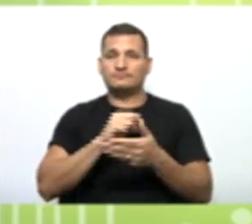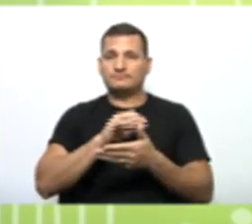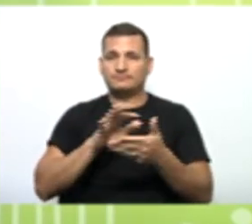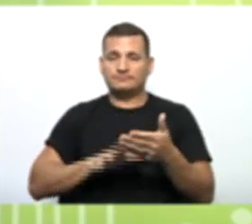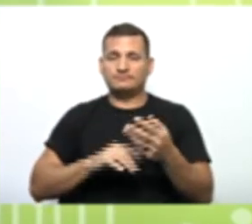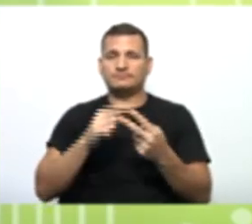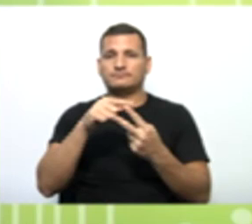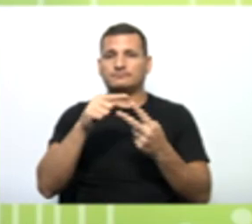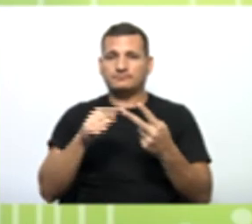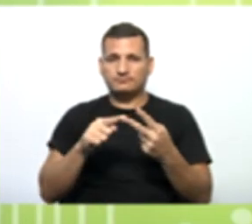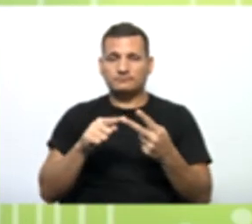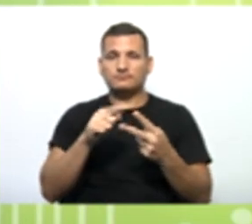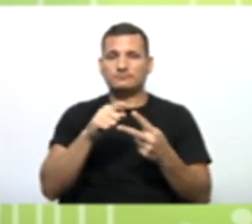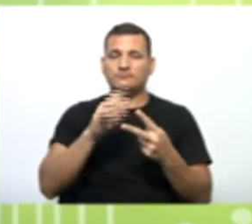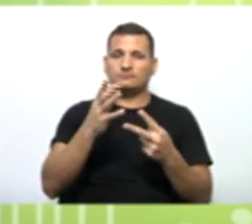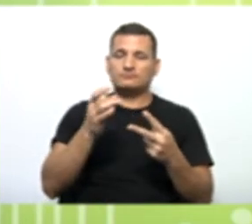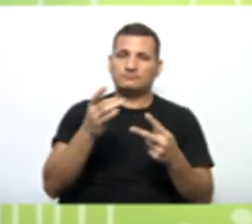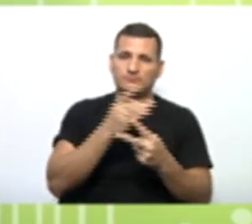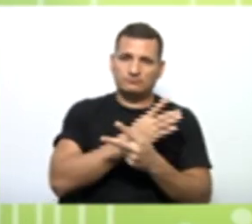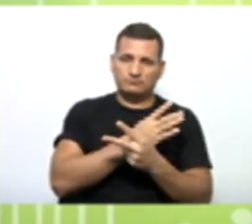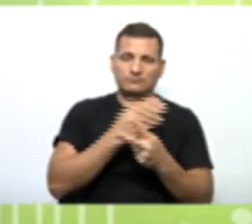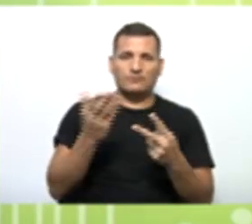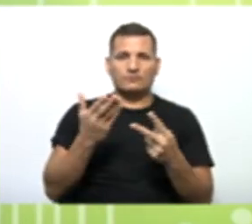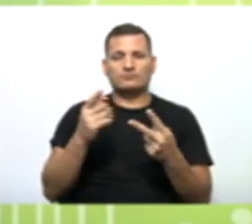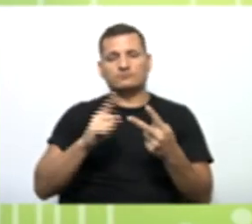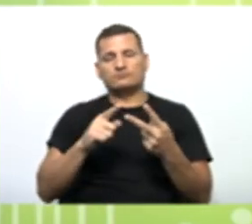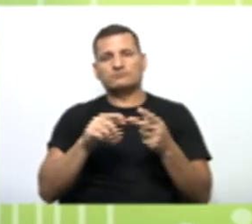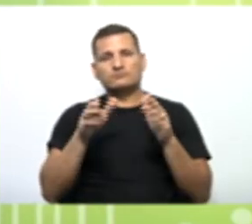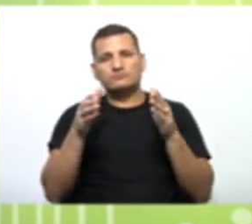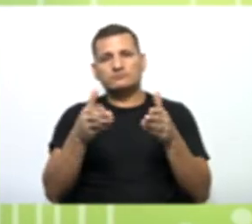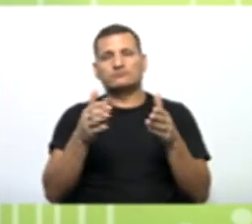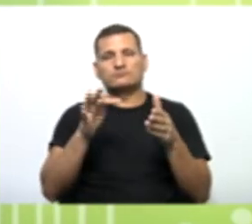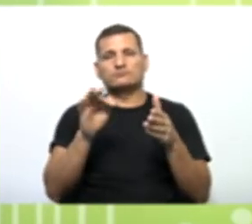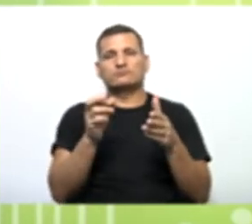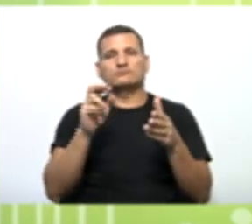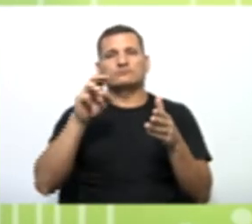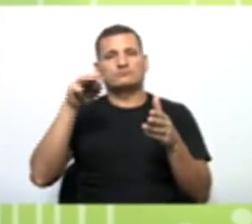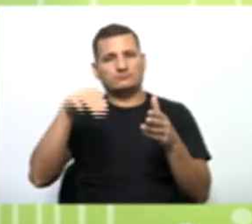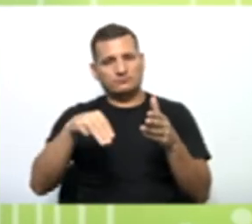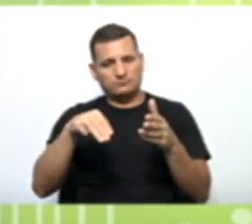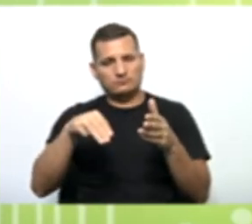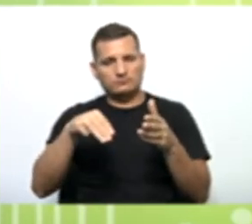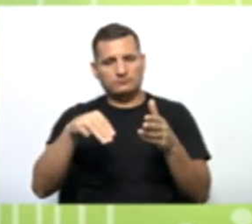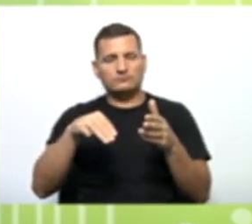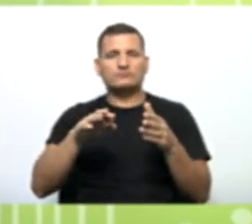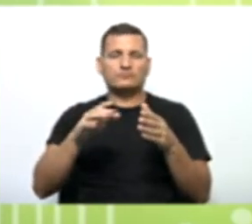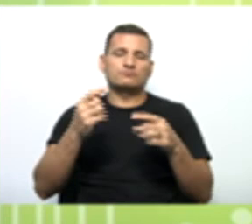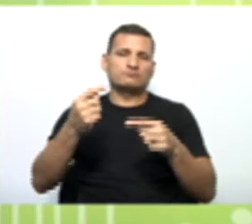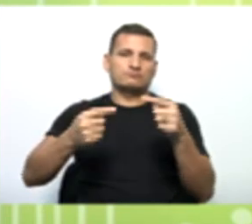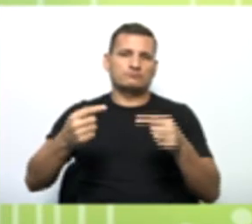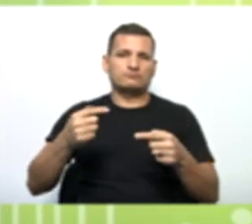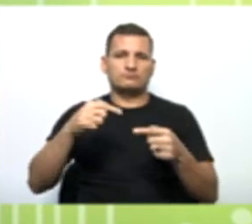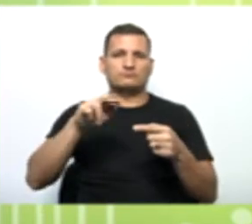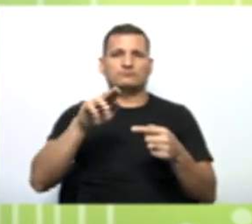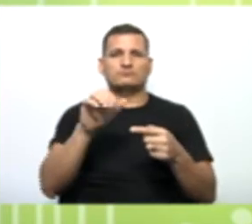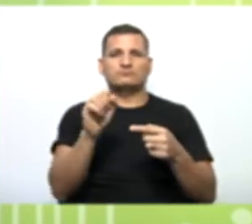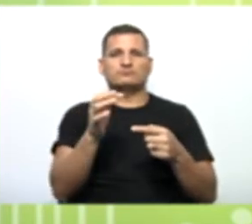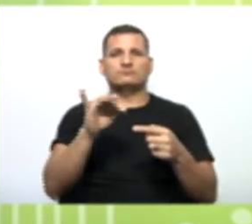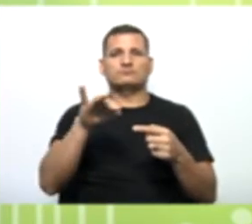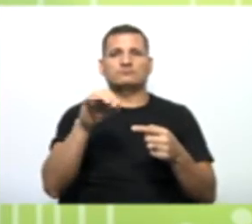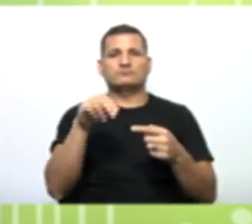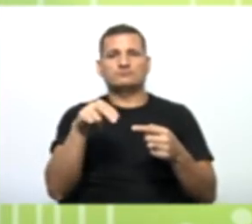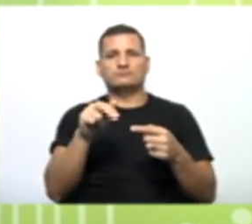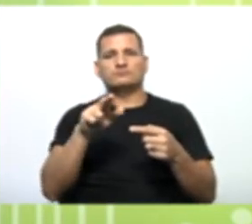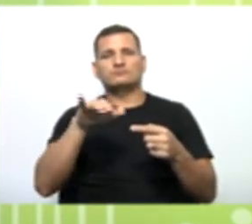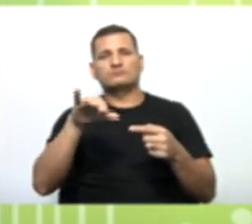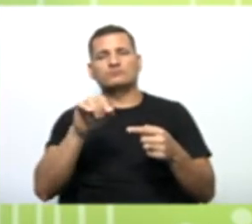atividades, uma já se encerrou, e aí tem agora o fórum, né? O fórum e o questionário. O que vocês